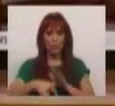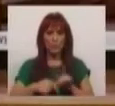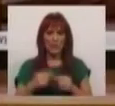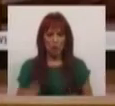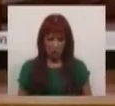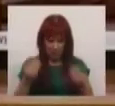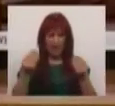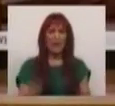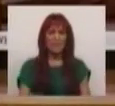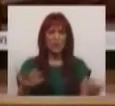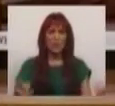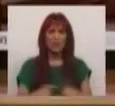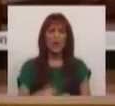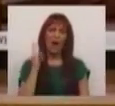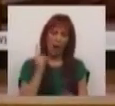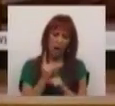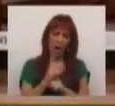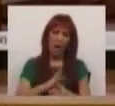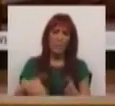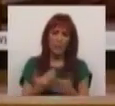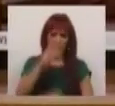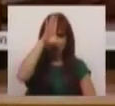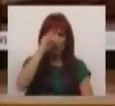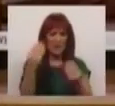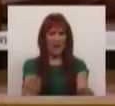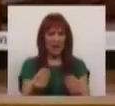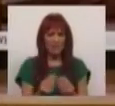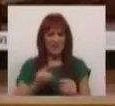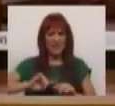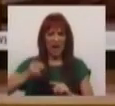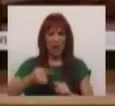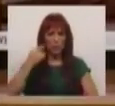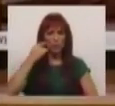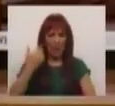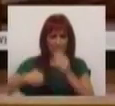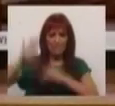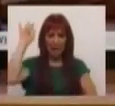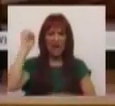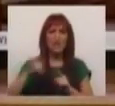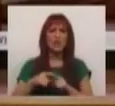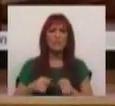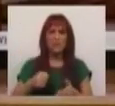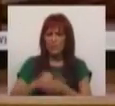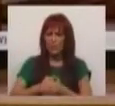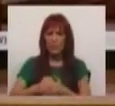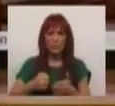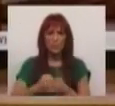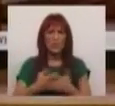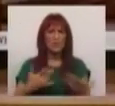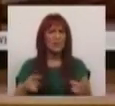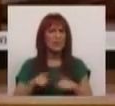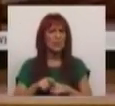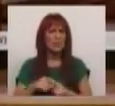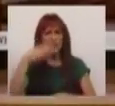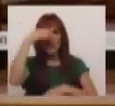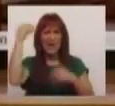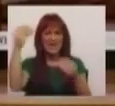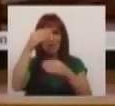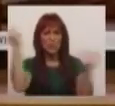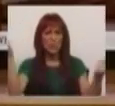que apresentamos retoma a proposta do Governo apresentada há mais de um ano e que depois de desbarrar no veto presidencial ficou